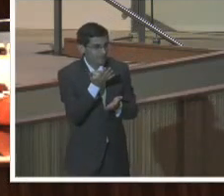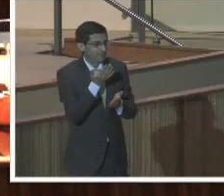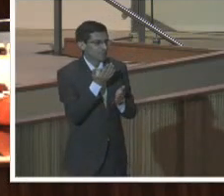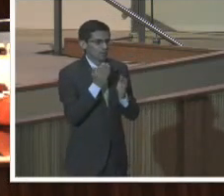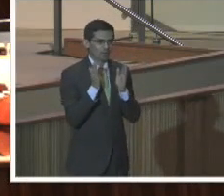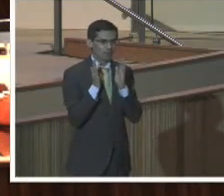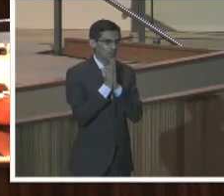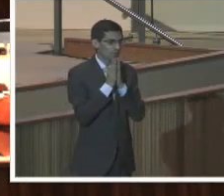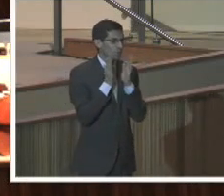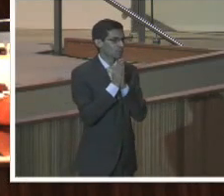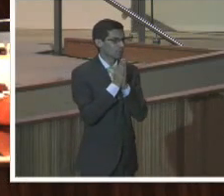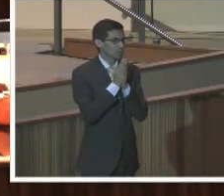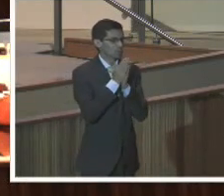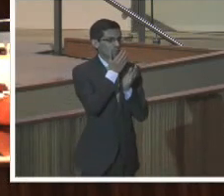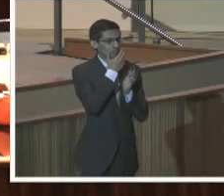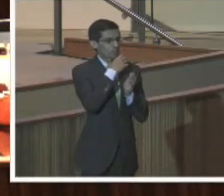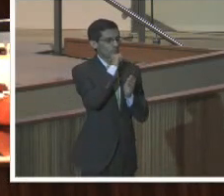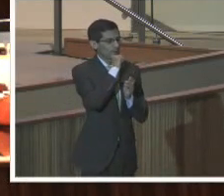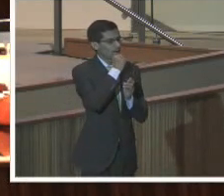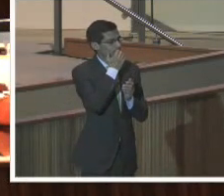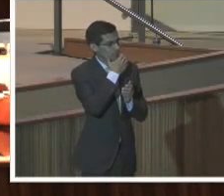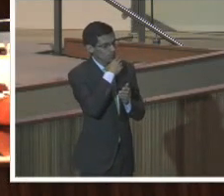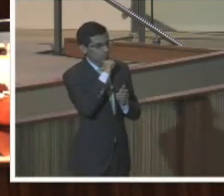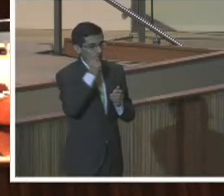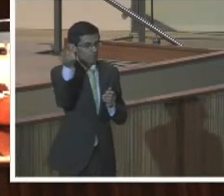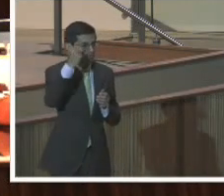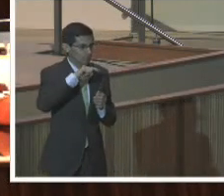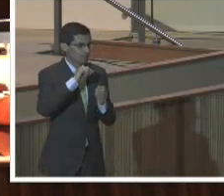Não existe segredo.